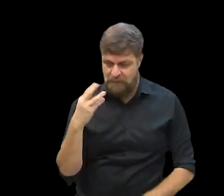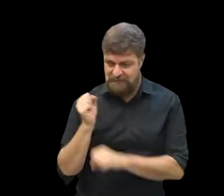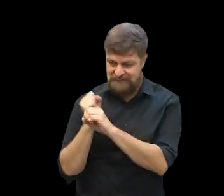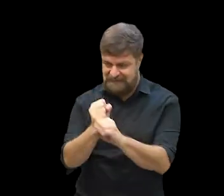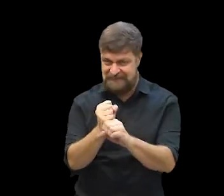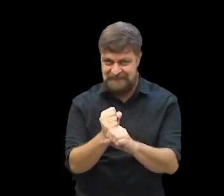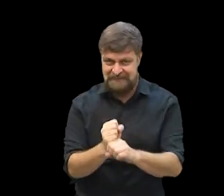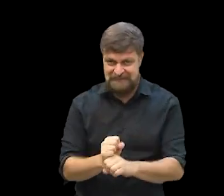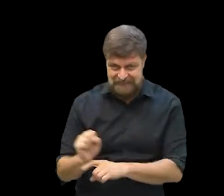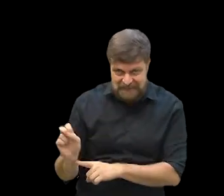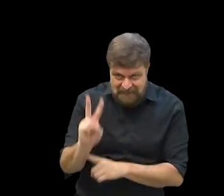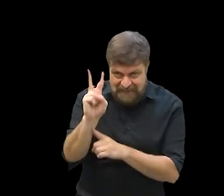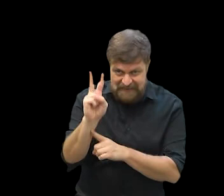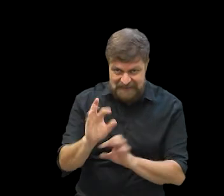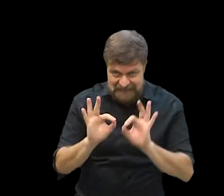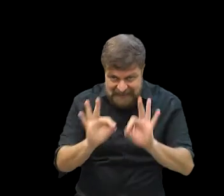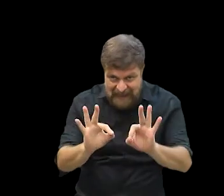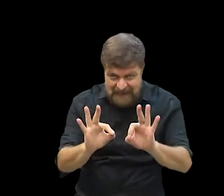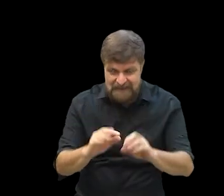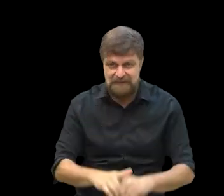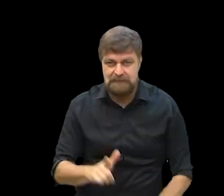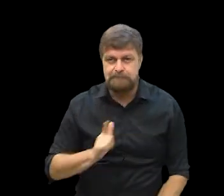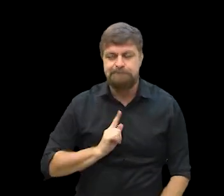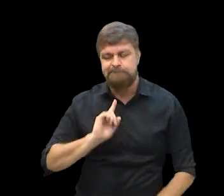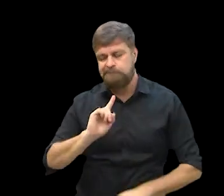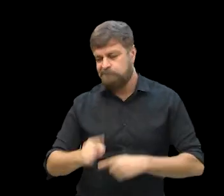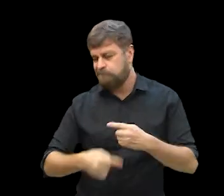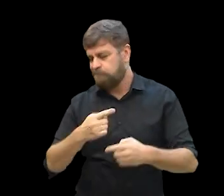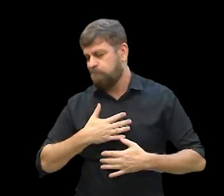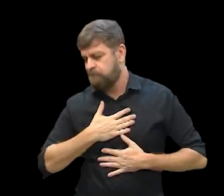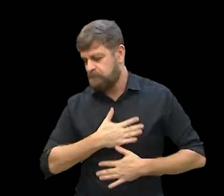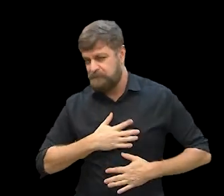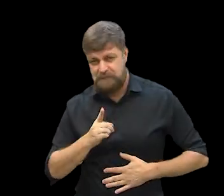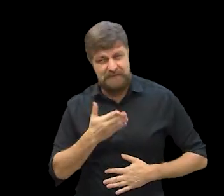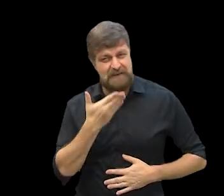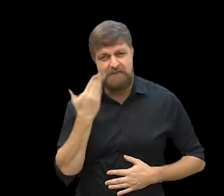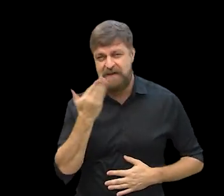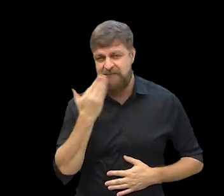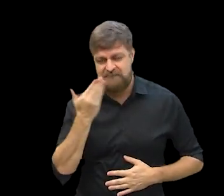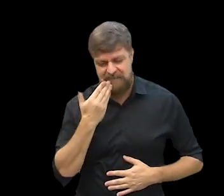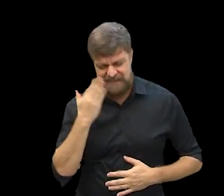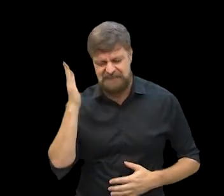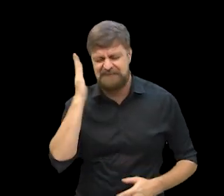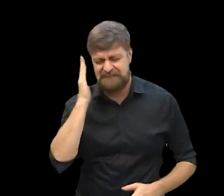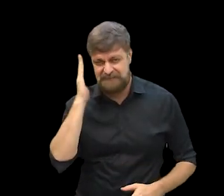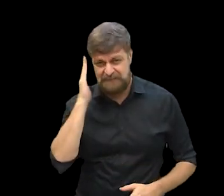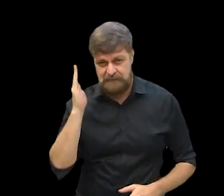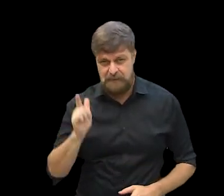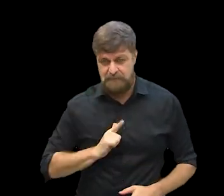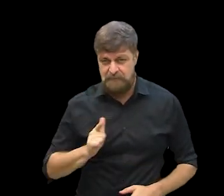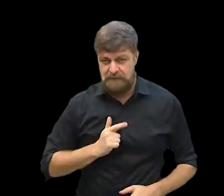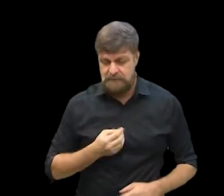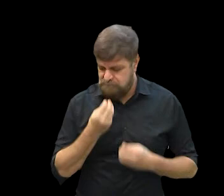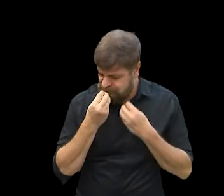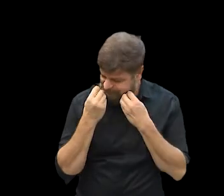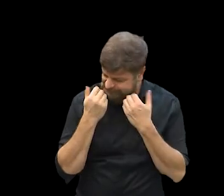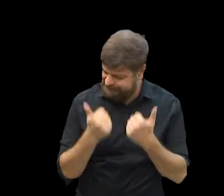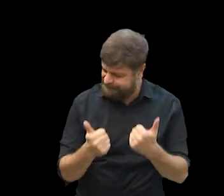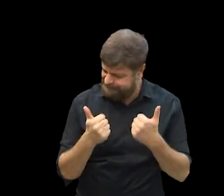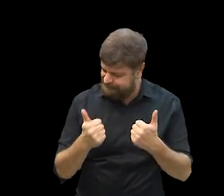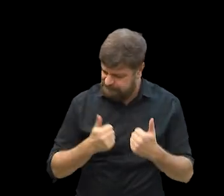de 30 anos? Está valendo a pena? Valeu a pena demais. Não é fácil, como a gente sabe, né? Mas é